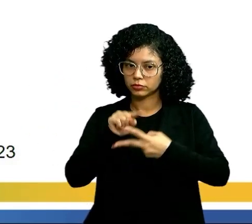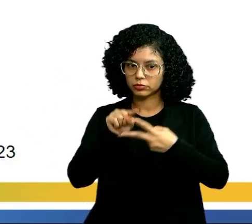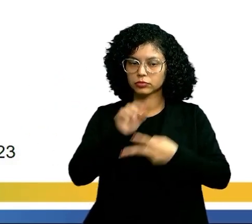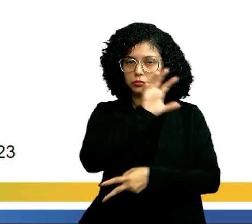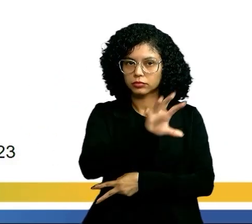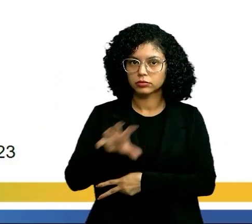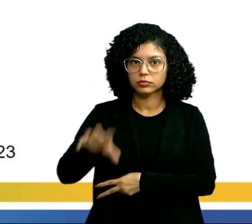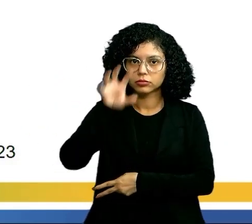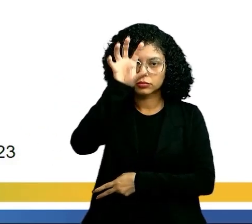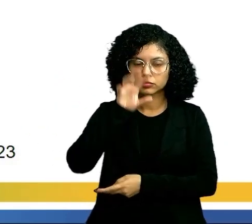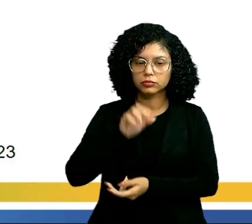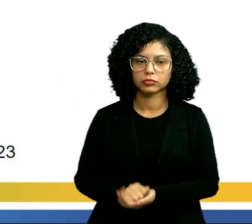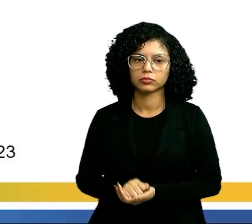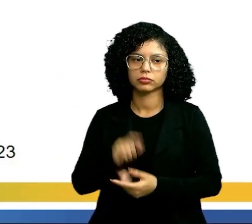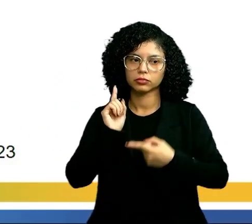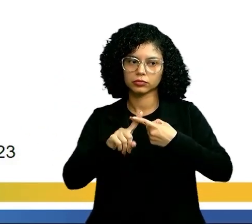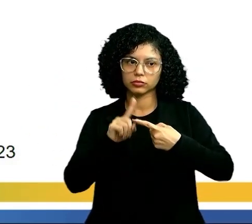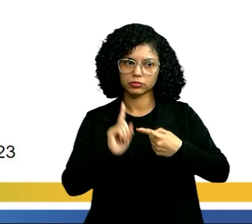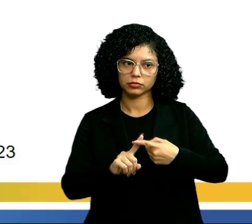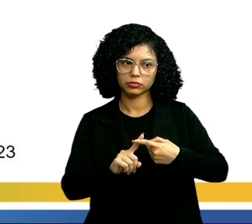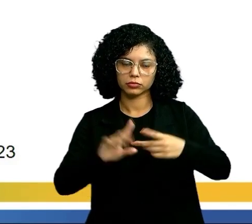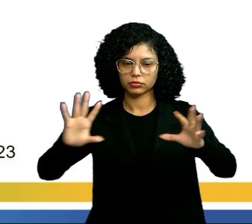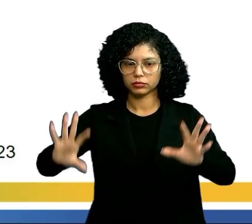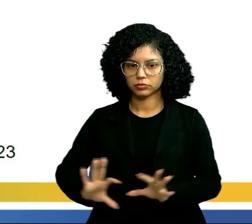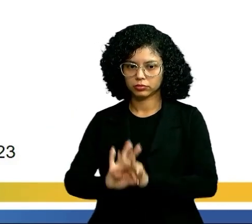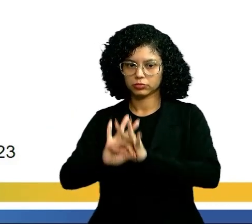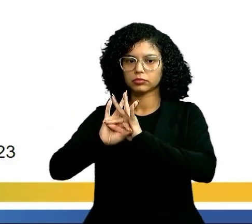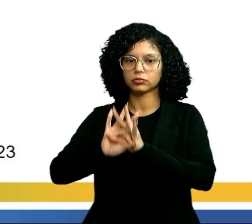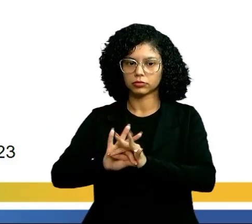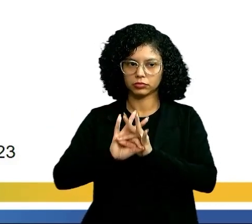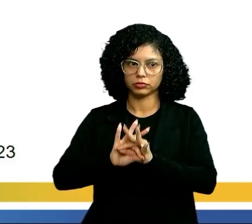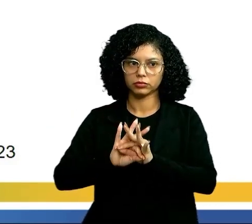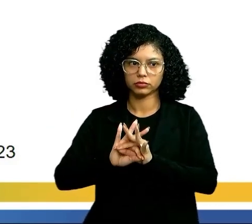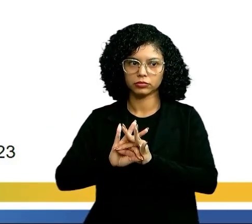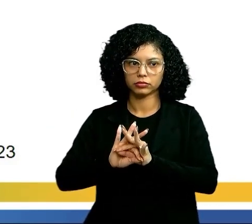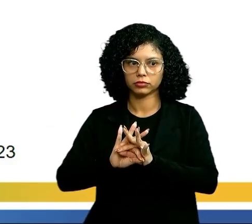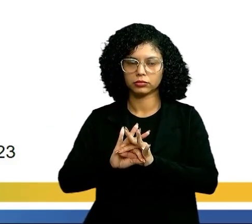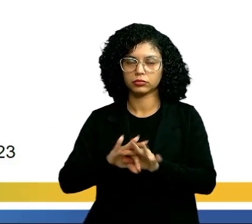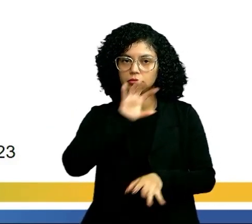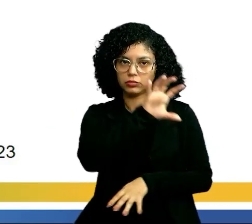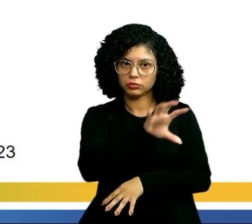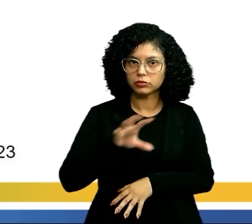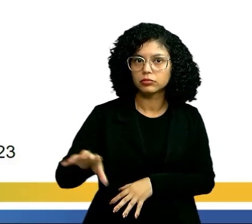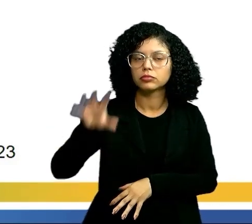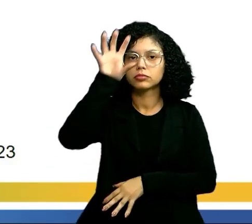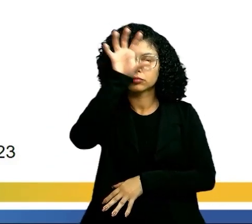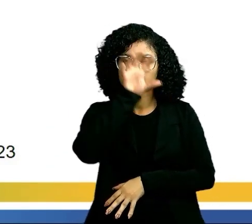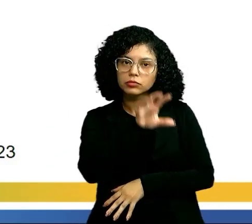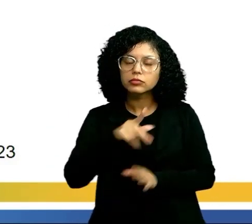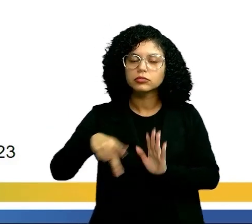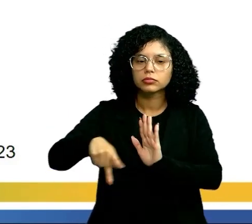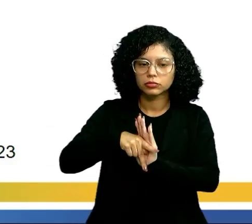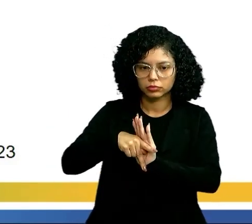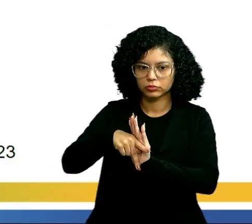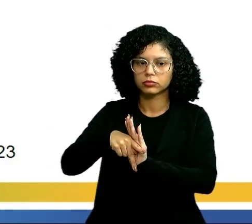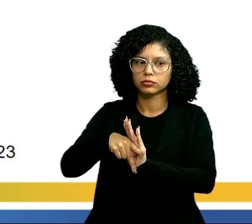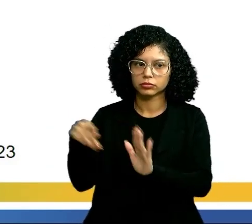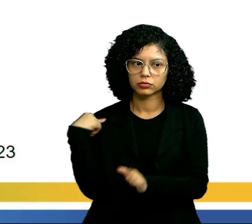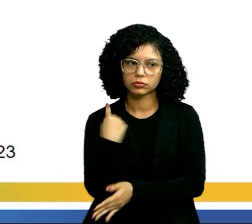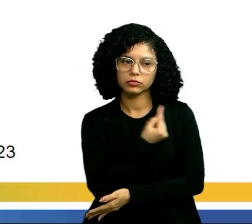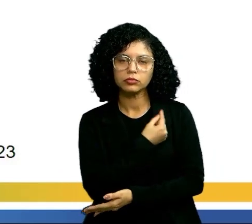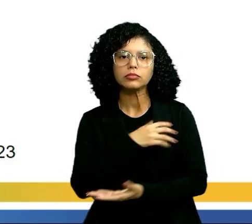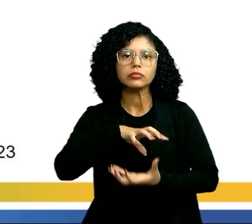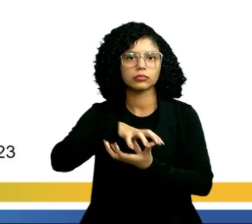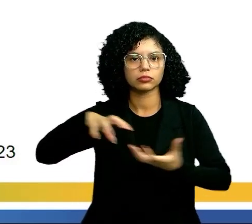mapas, né? O primeiro está relacionado à regionalização física do nosso